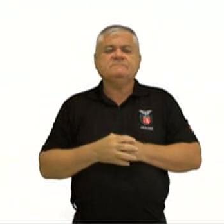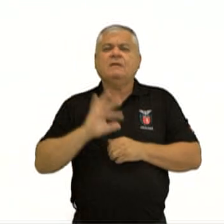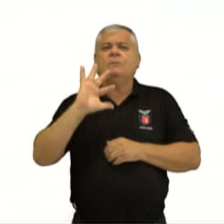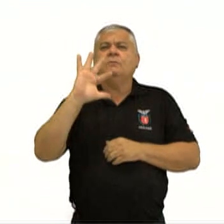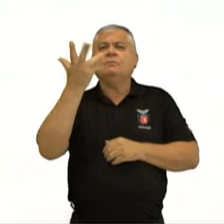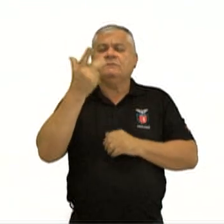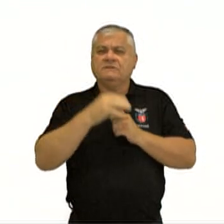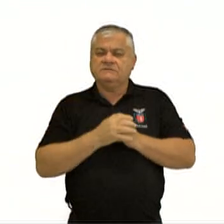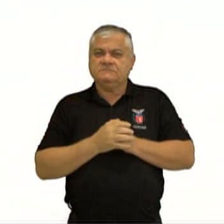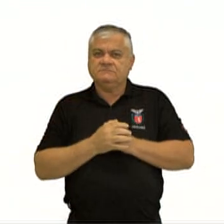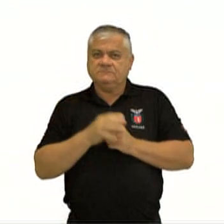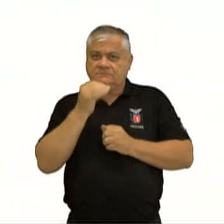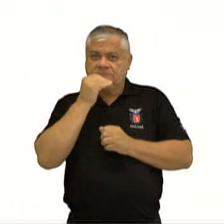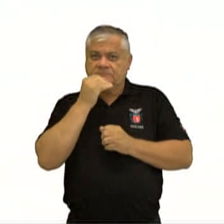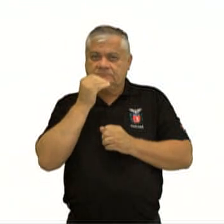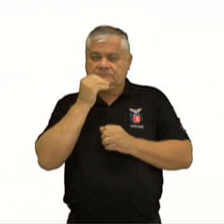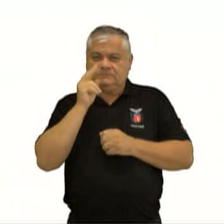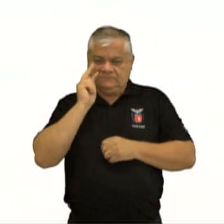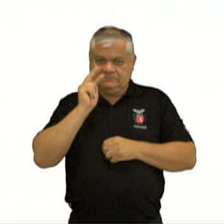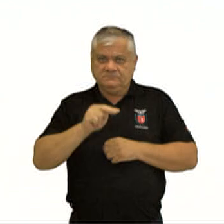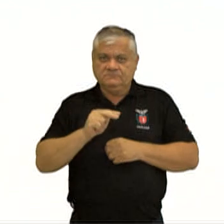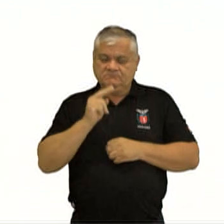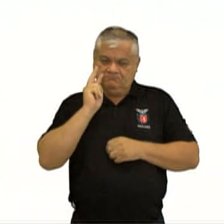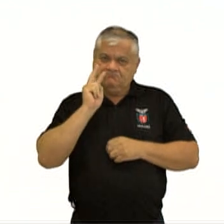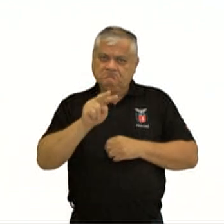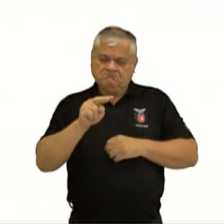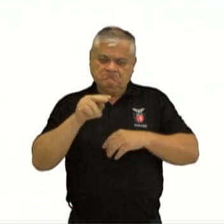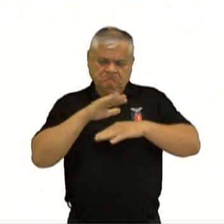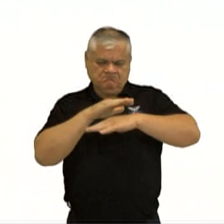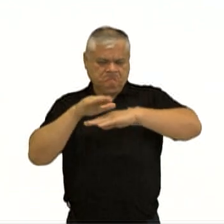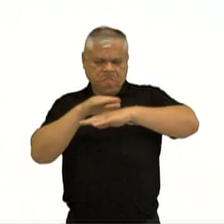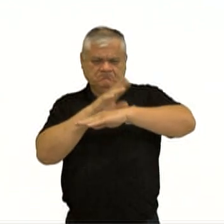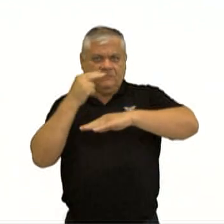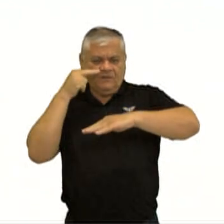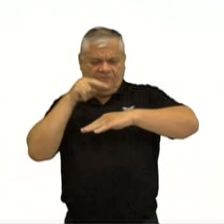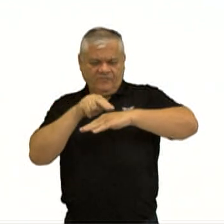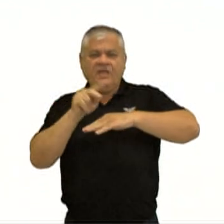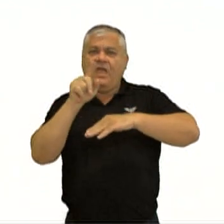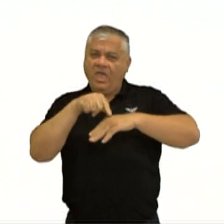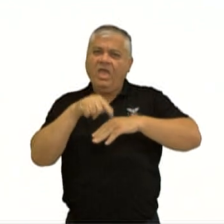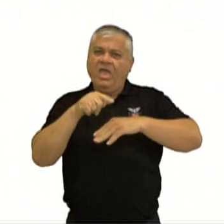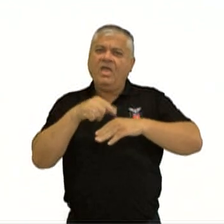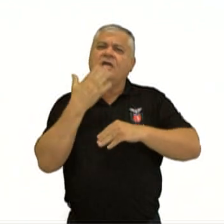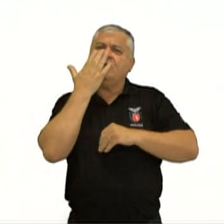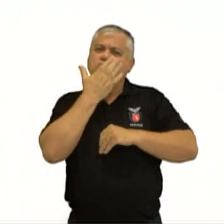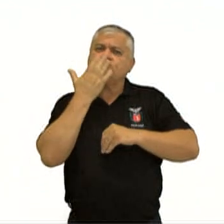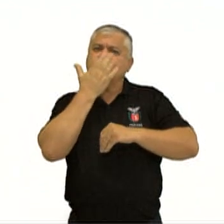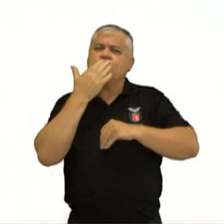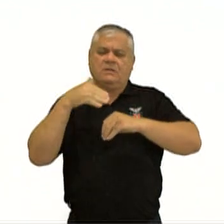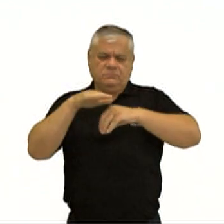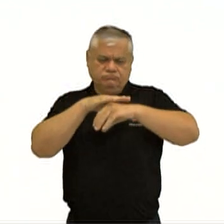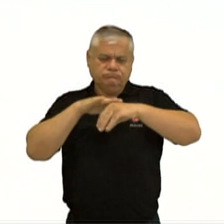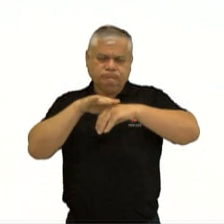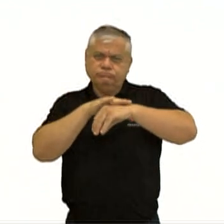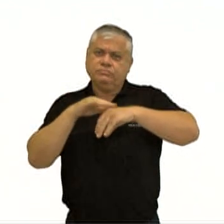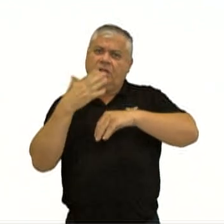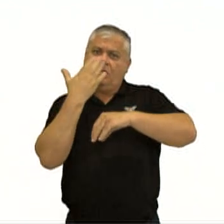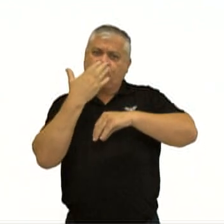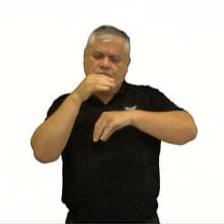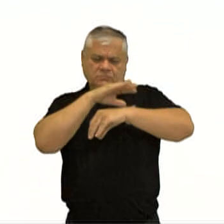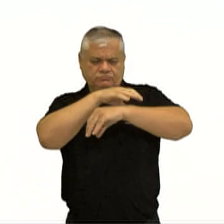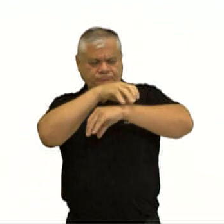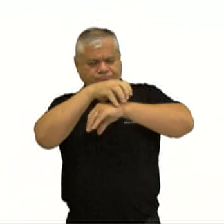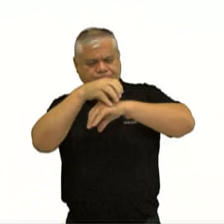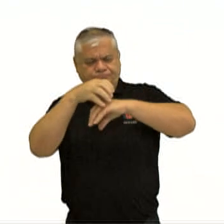acontece? Essa estrutura externa é formada por um carboidrato, também chamado de açúcar, tá? Por incrível que pareça, é chamado de açúcar,